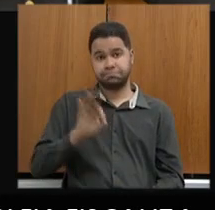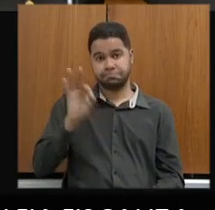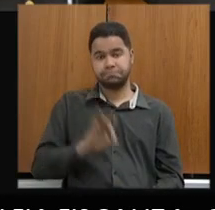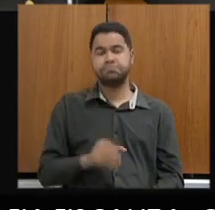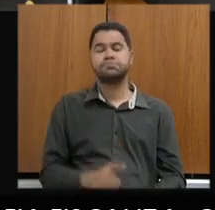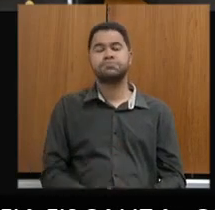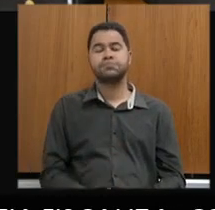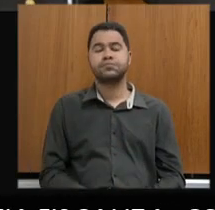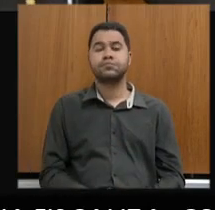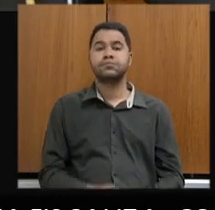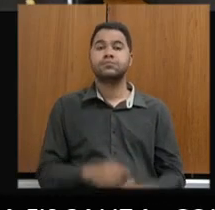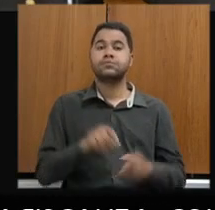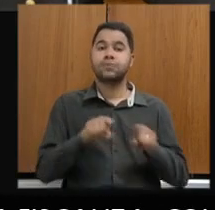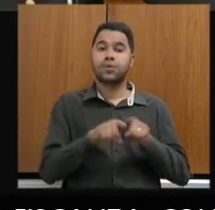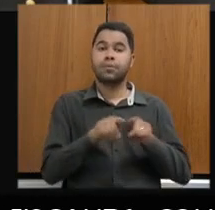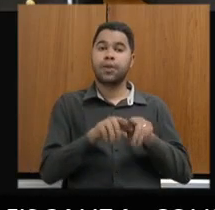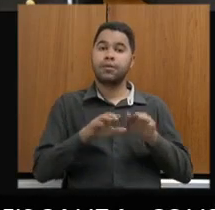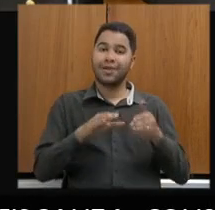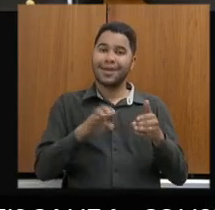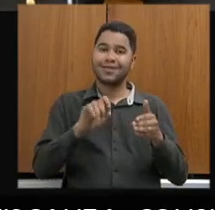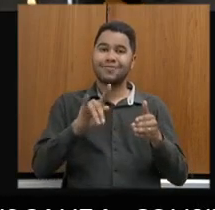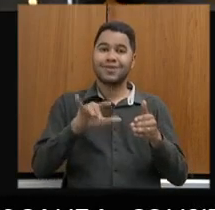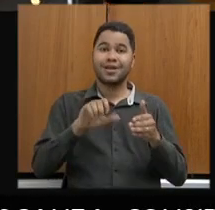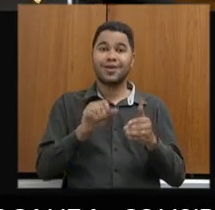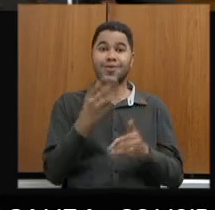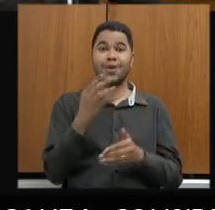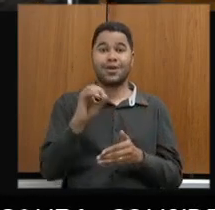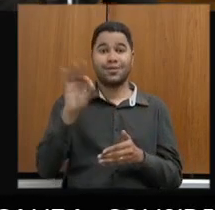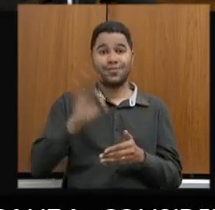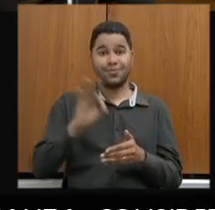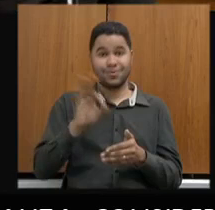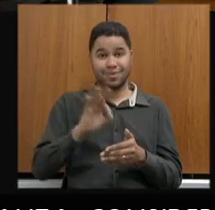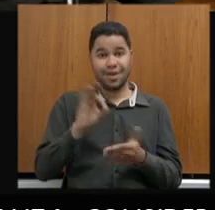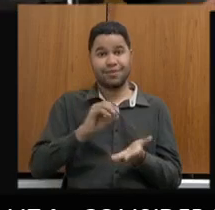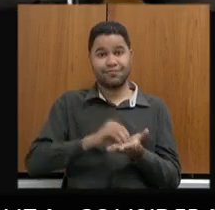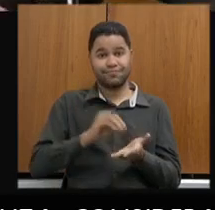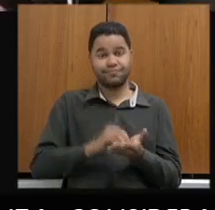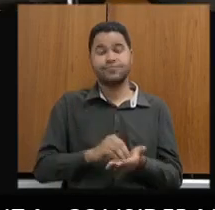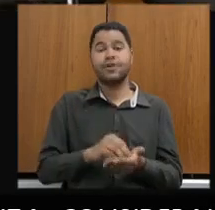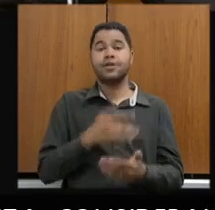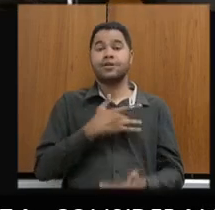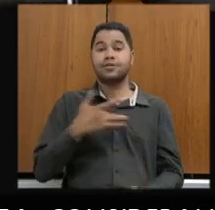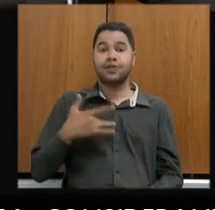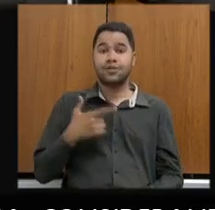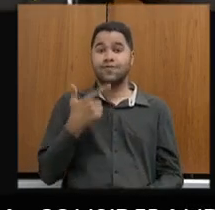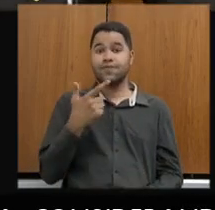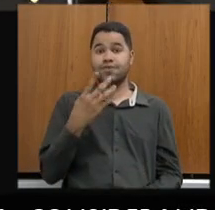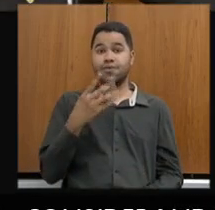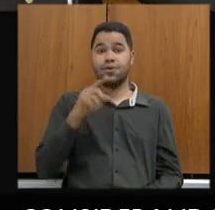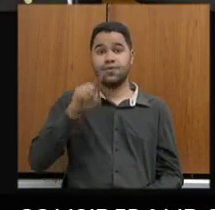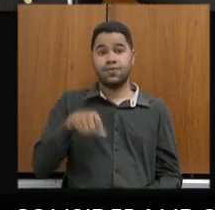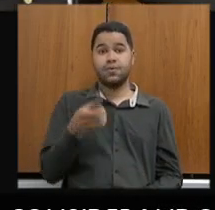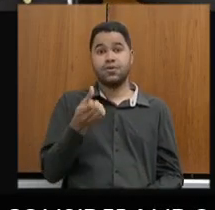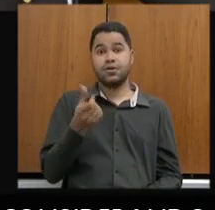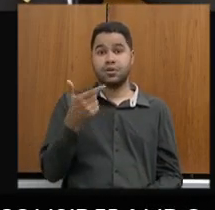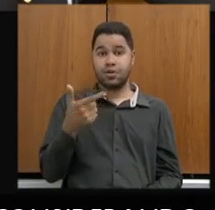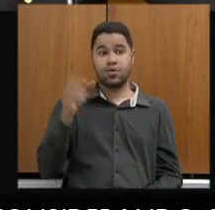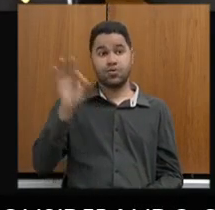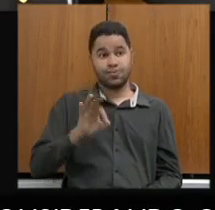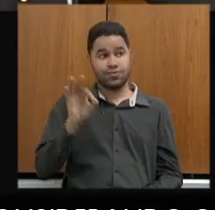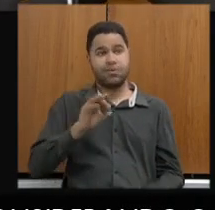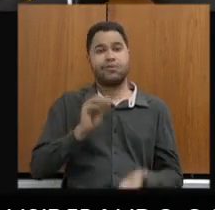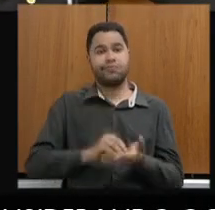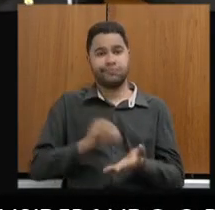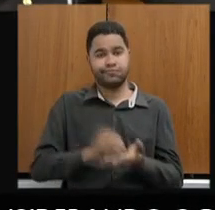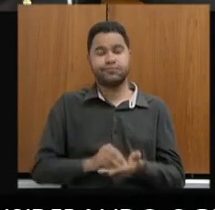porcento de Oficiais especialistas quarenta por cento de oficial é de 24,60 e dois por cento